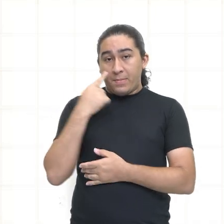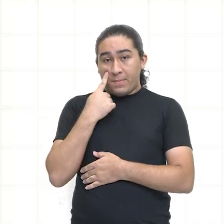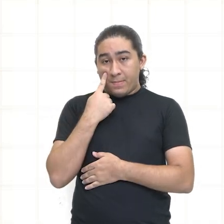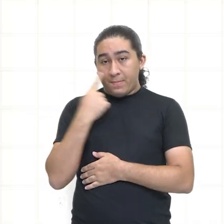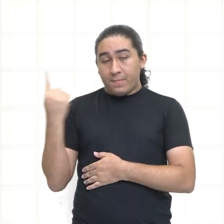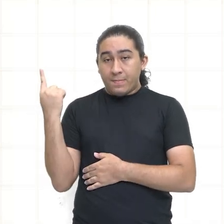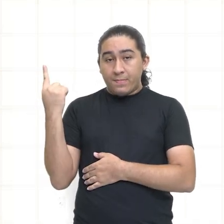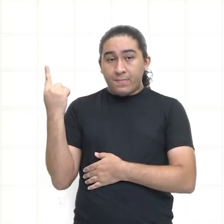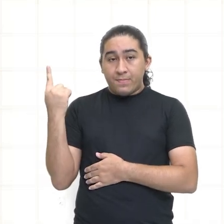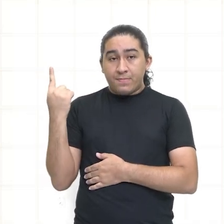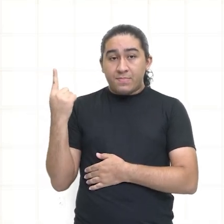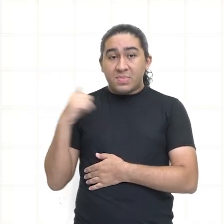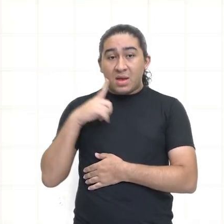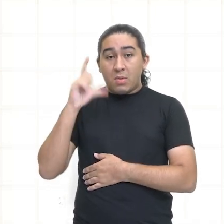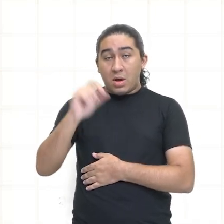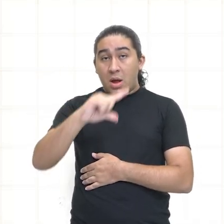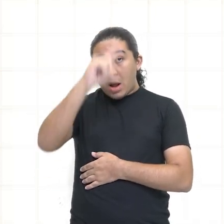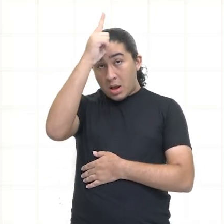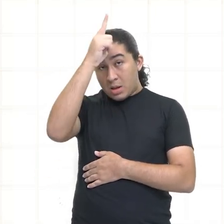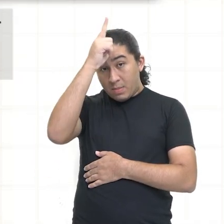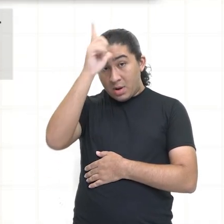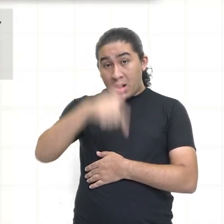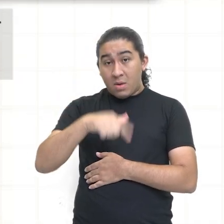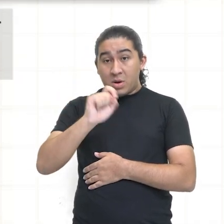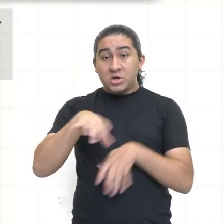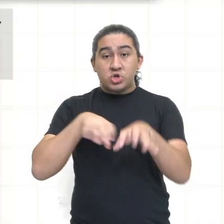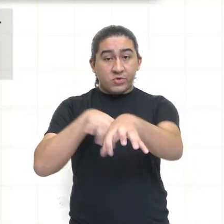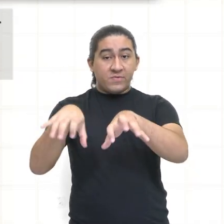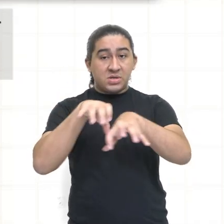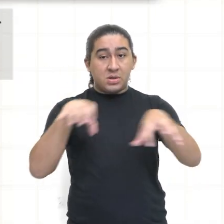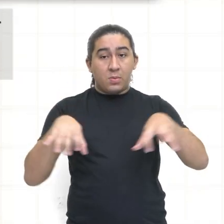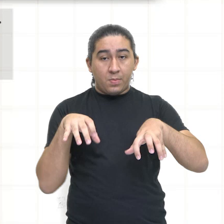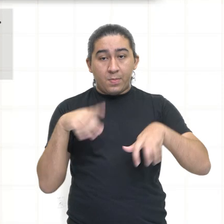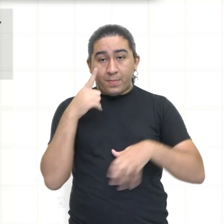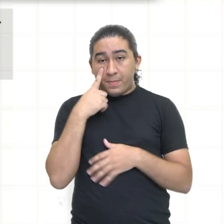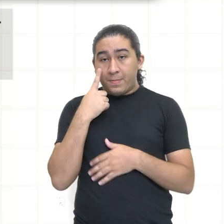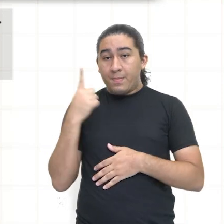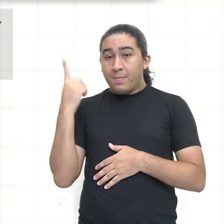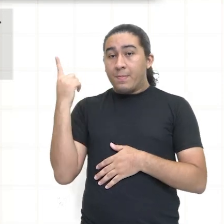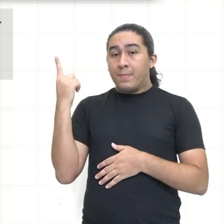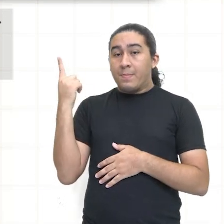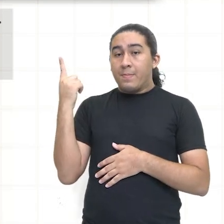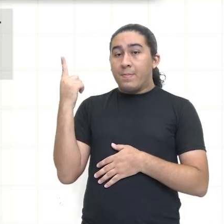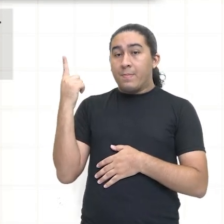vemos justamente a Alemanha sendo dividida.